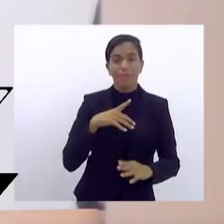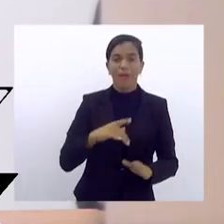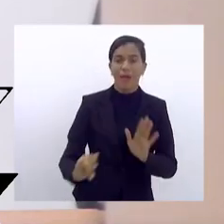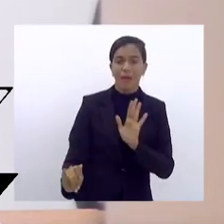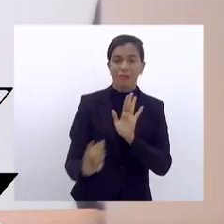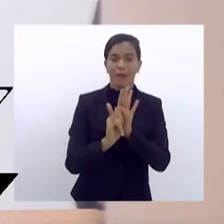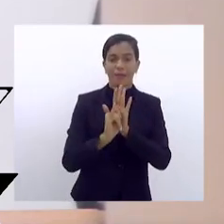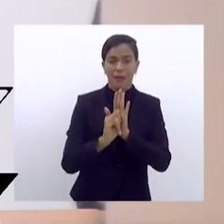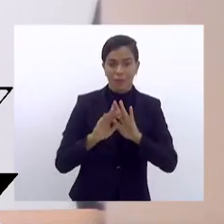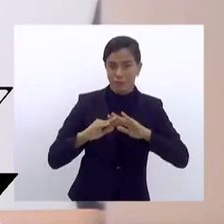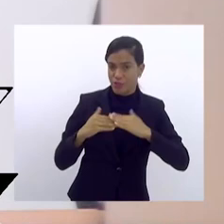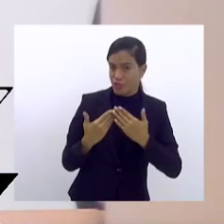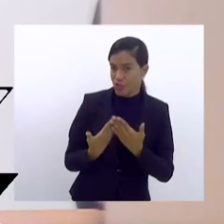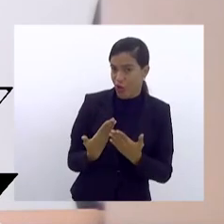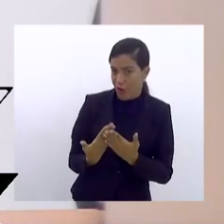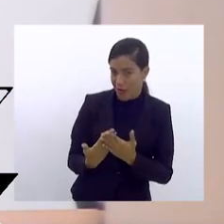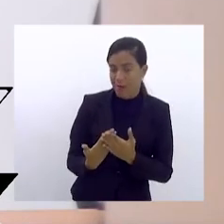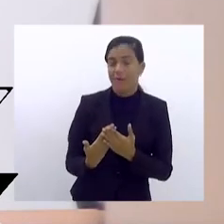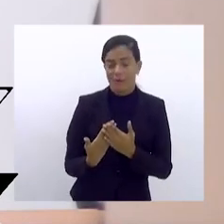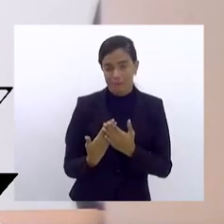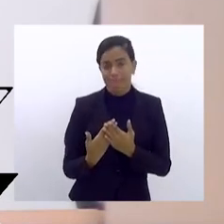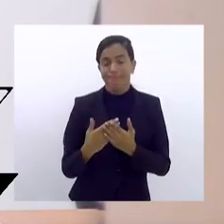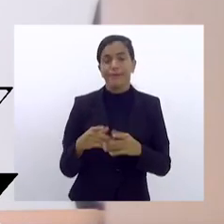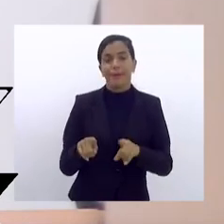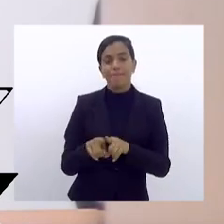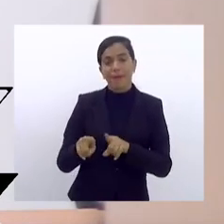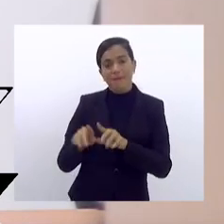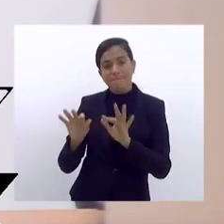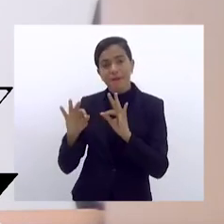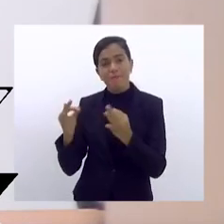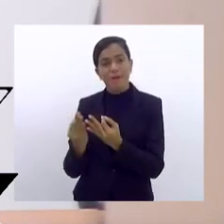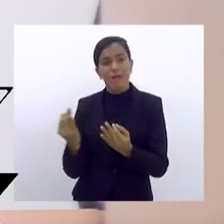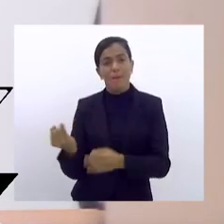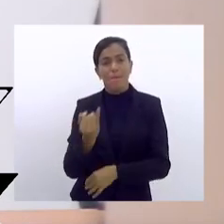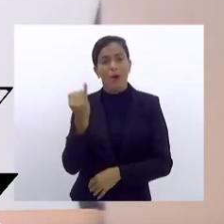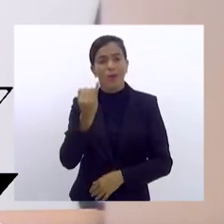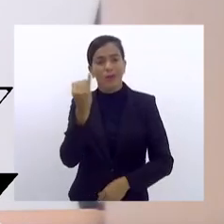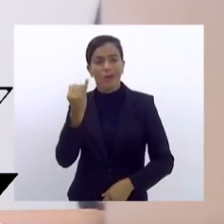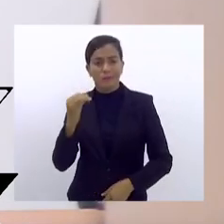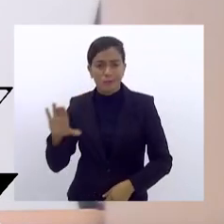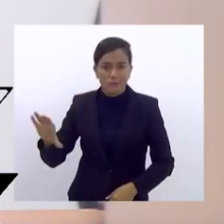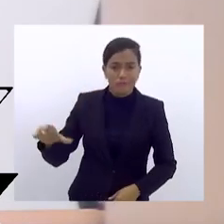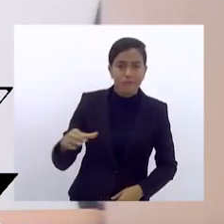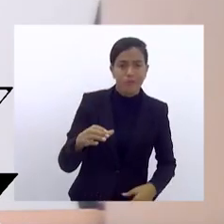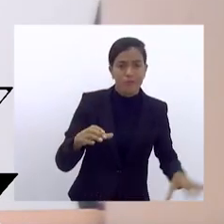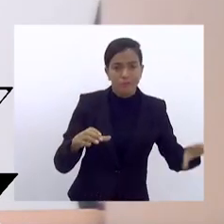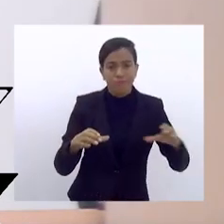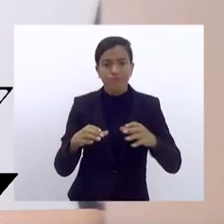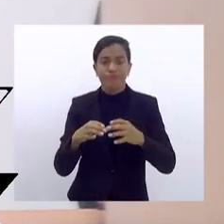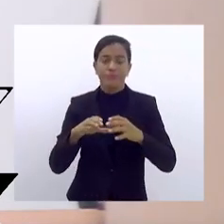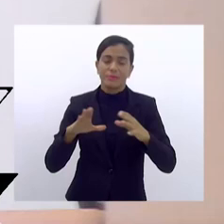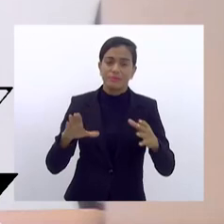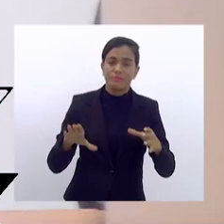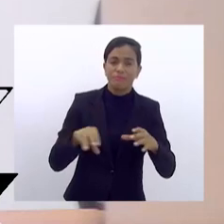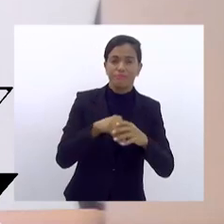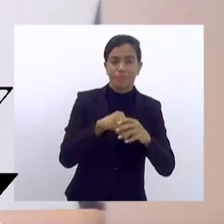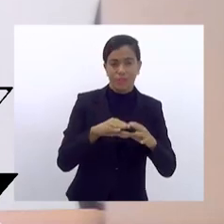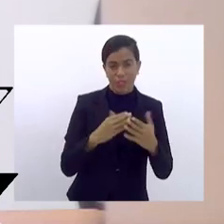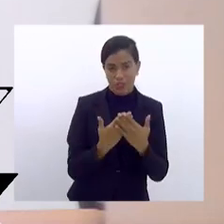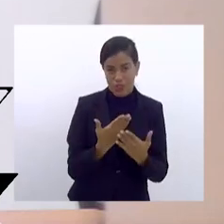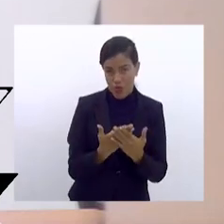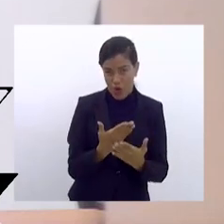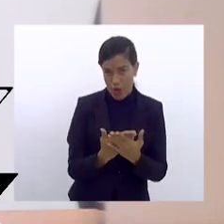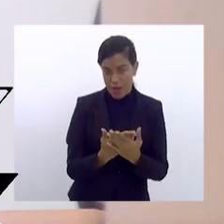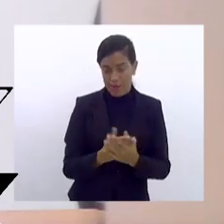pais do quanto é importante eles se sentirem compreenderem a importância da escola na